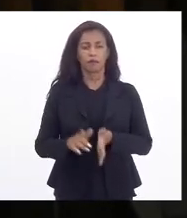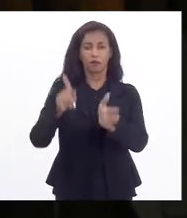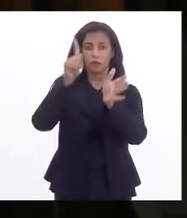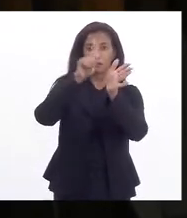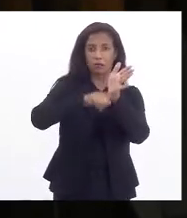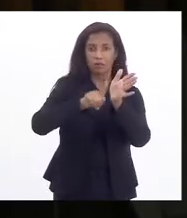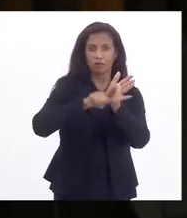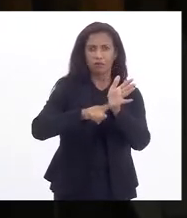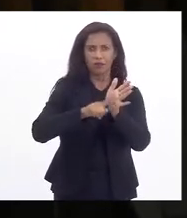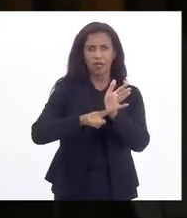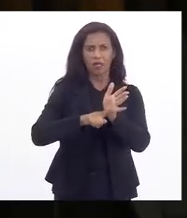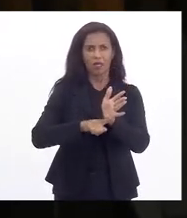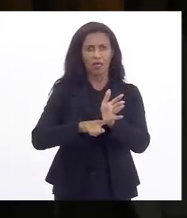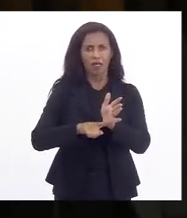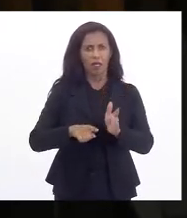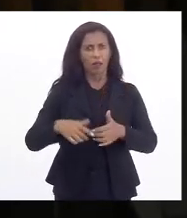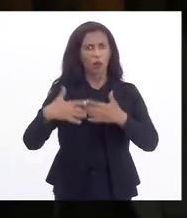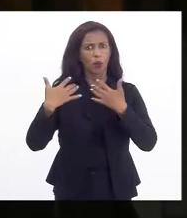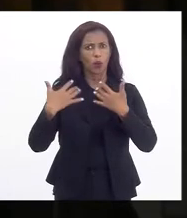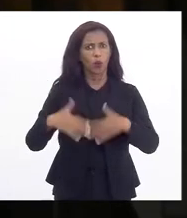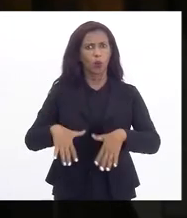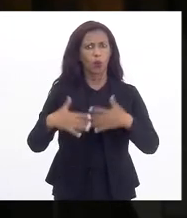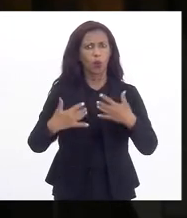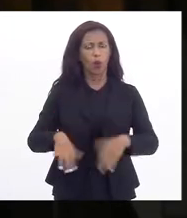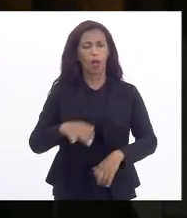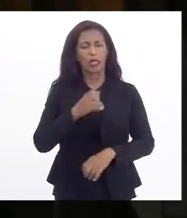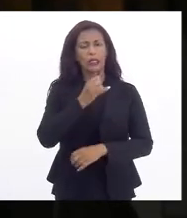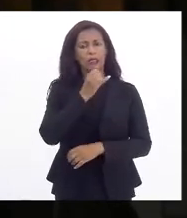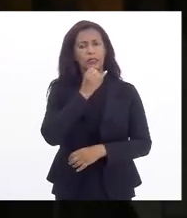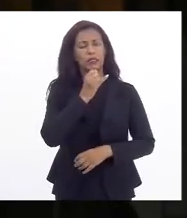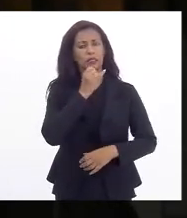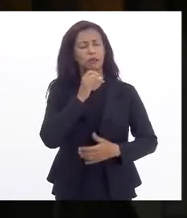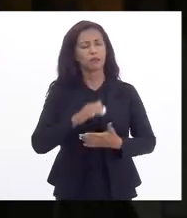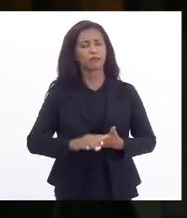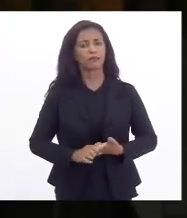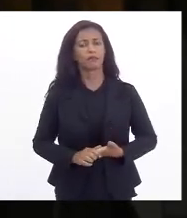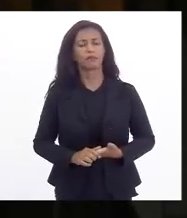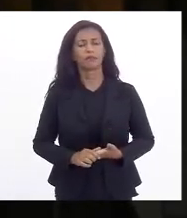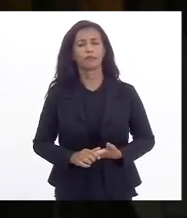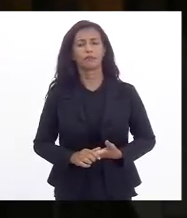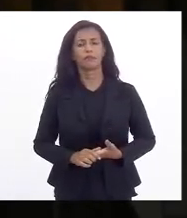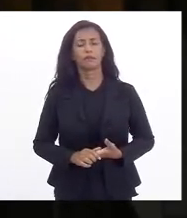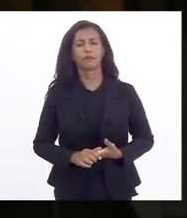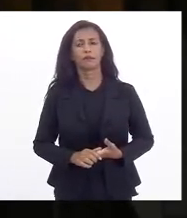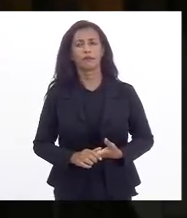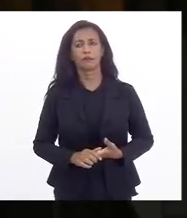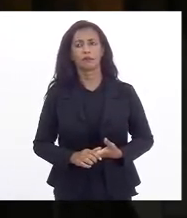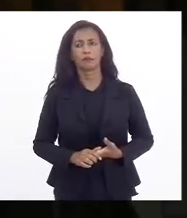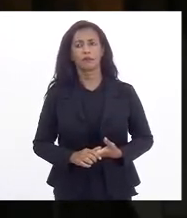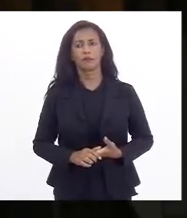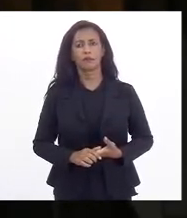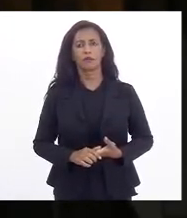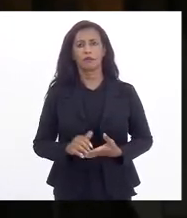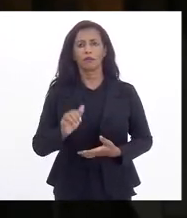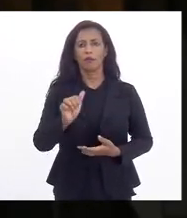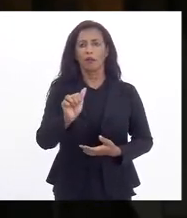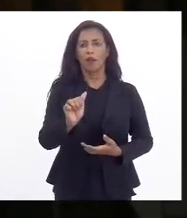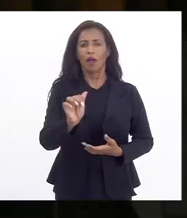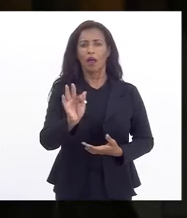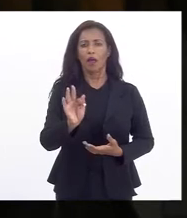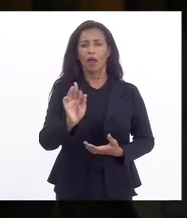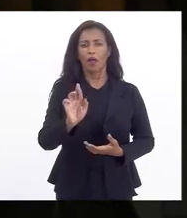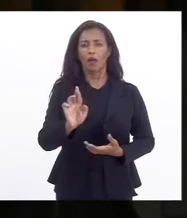abatimentos exorbitantes como por exemplo do afretamento